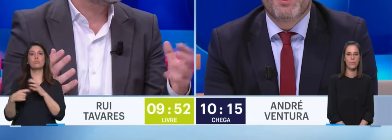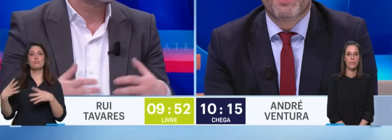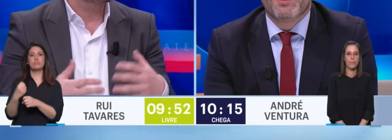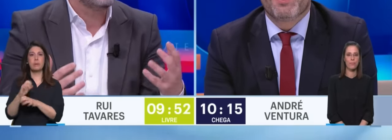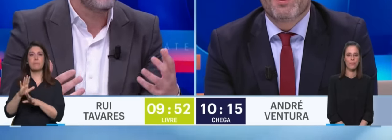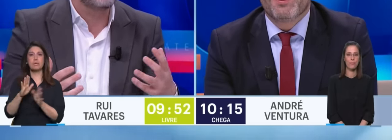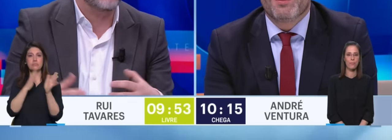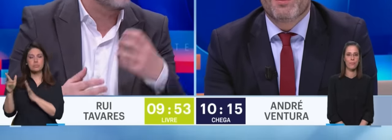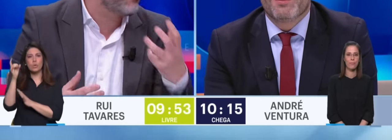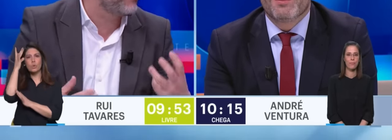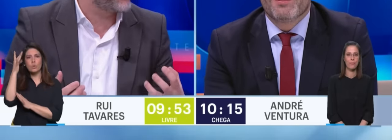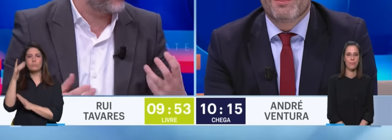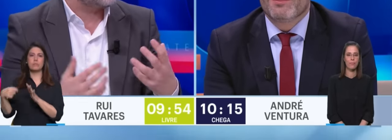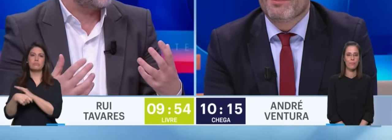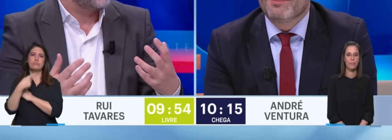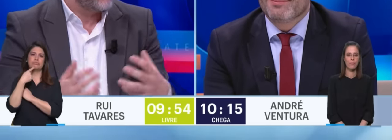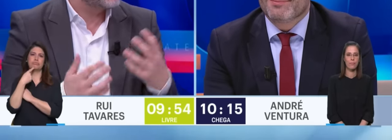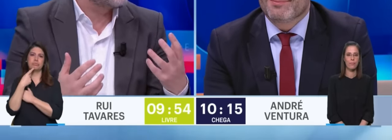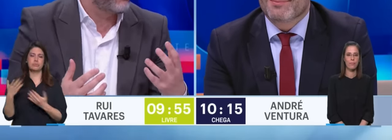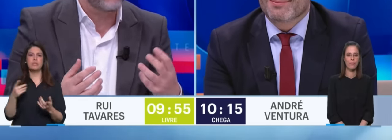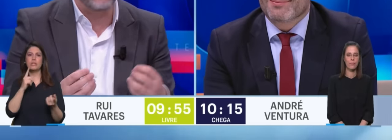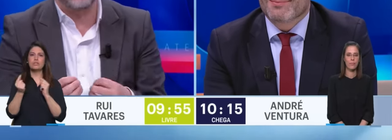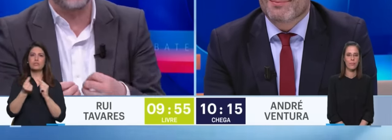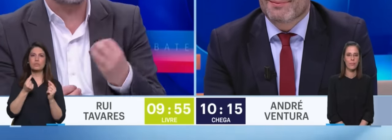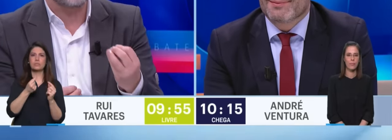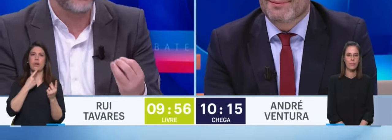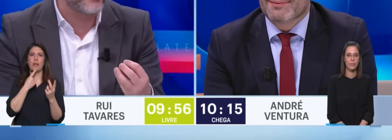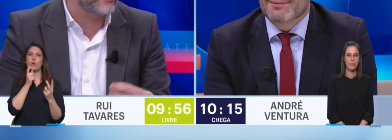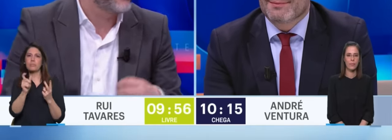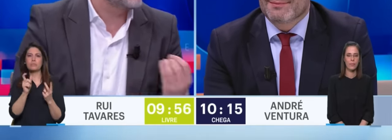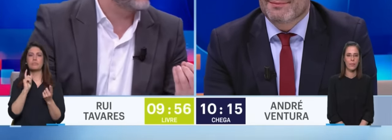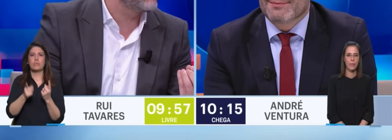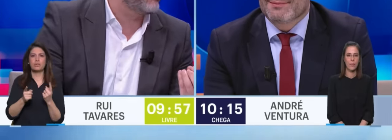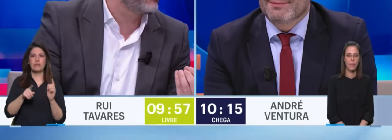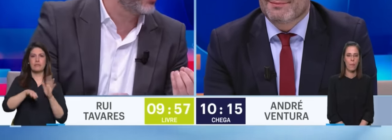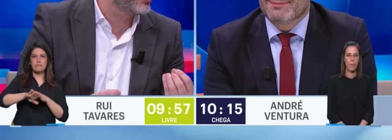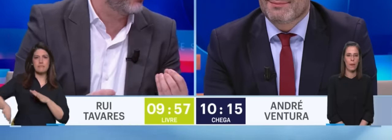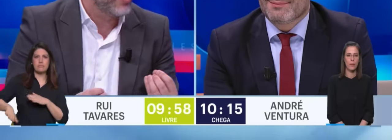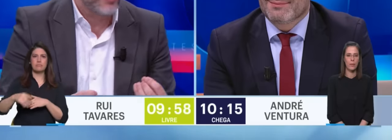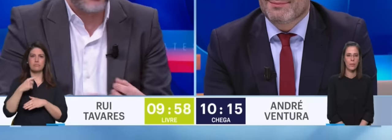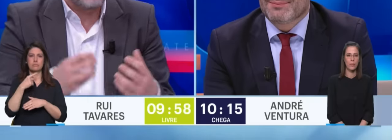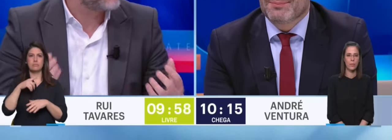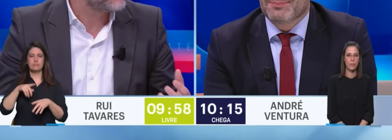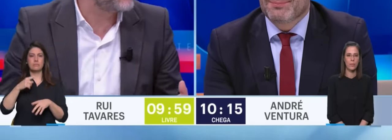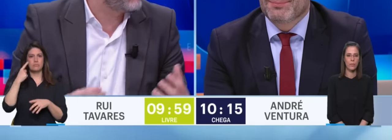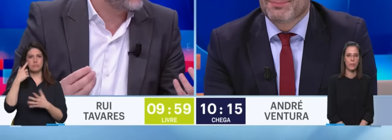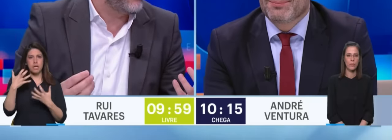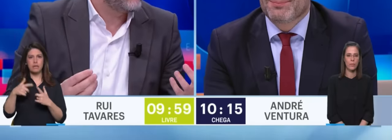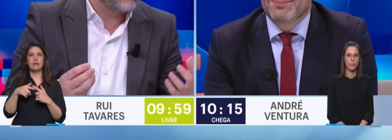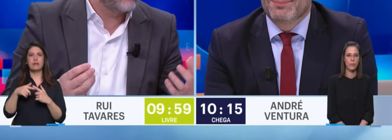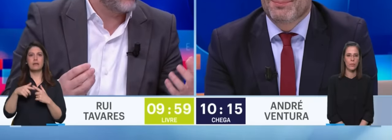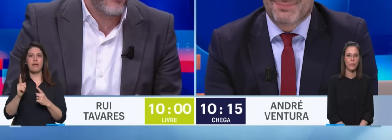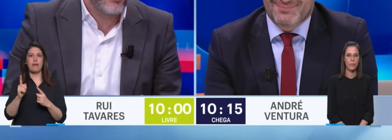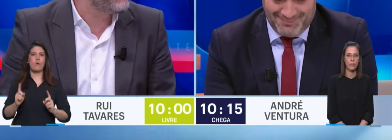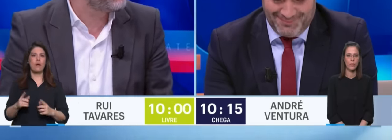políticos têm discutido muito Qual é que é o nome que se deve dar a este fenómeno político se é extrema direita se é nacional populismo eh se é o quê